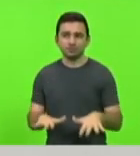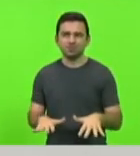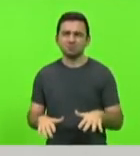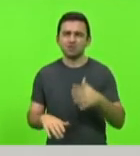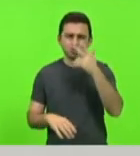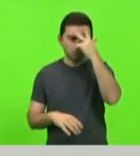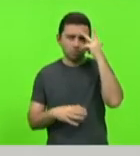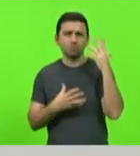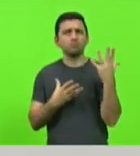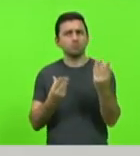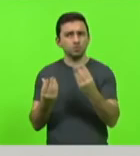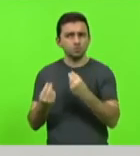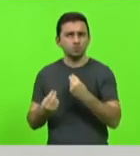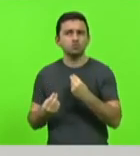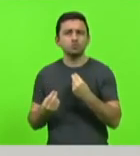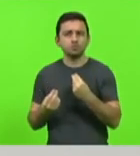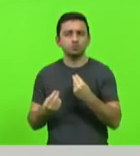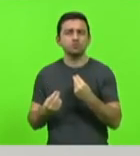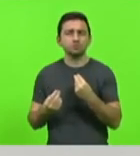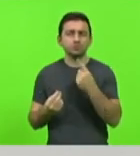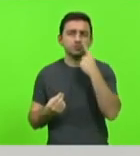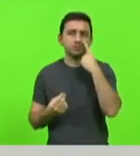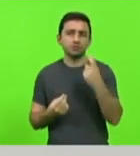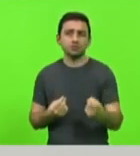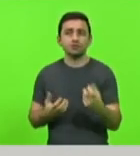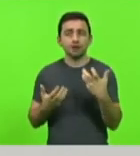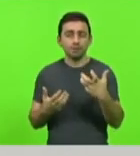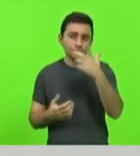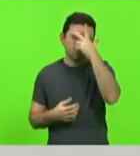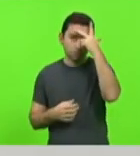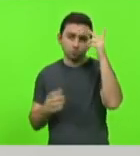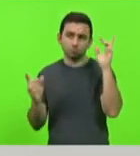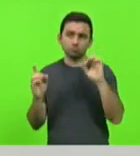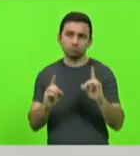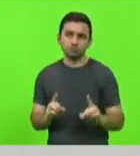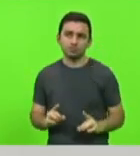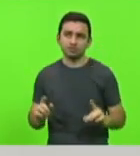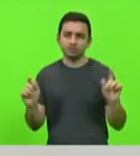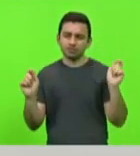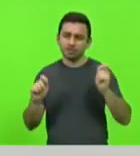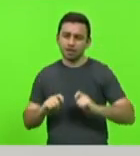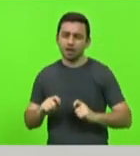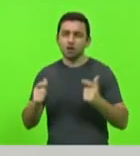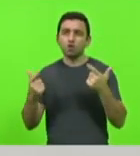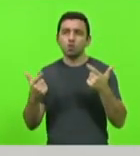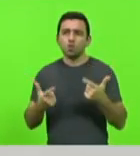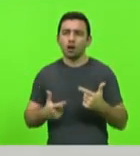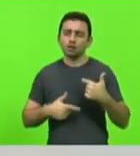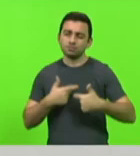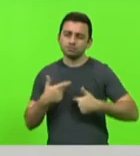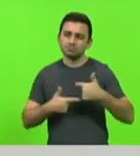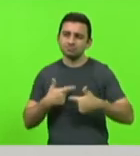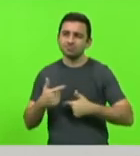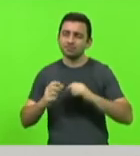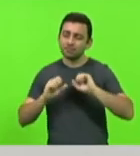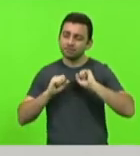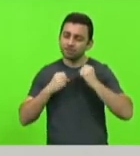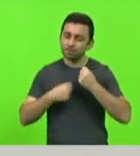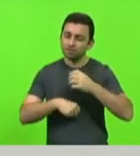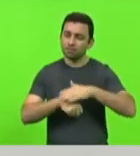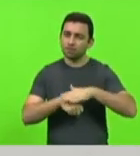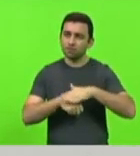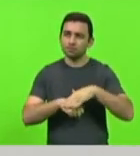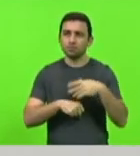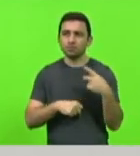interessada em fazer com que a pessoa com deficiência obtenha o seu lugar de emprego, para defender a sua autonomia,